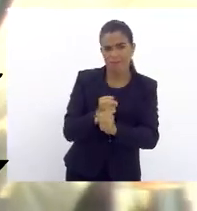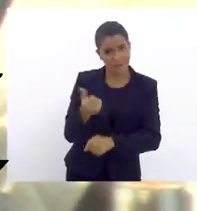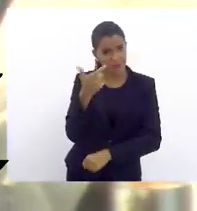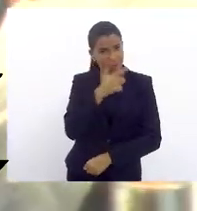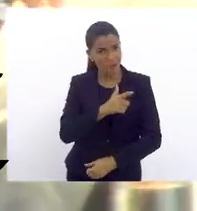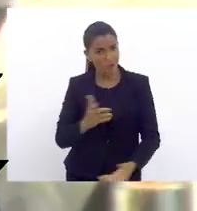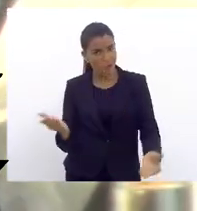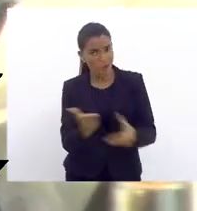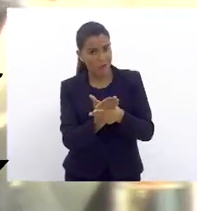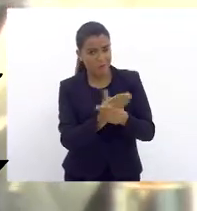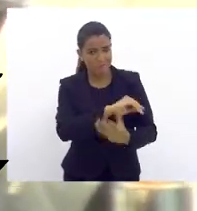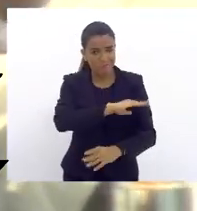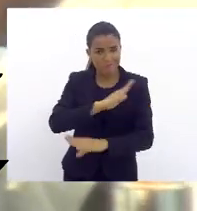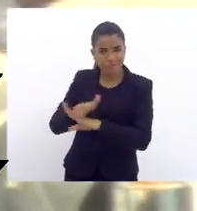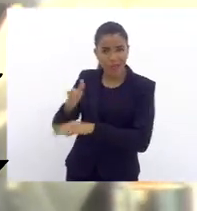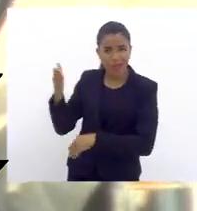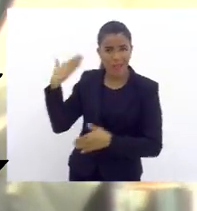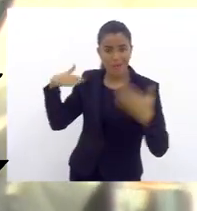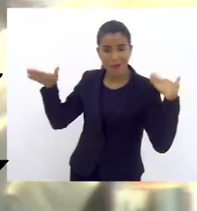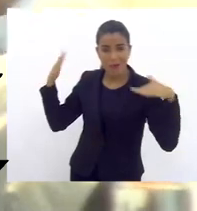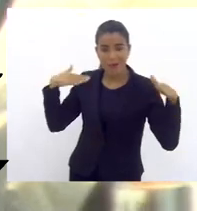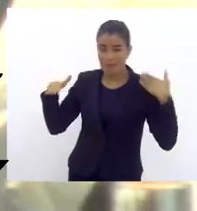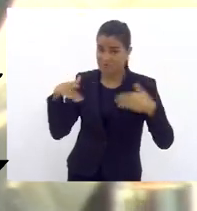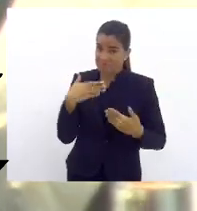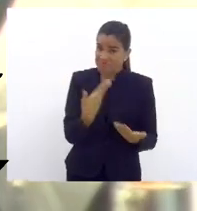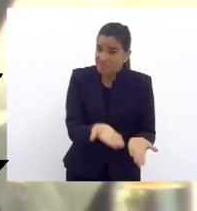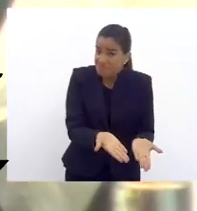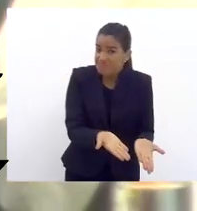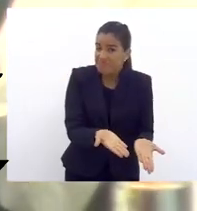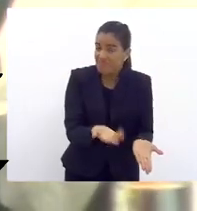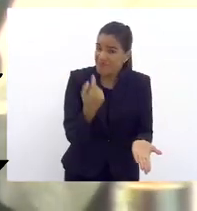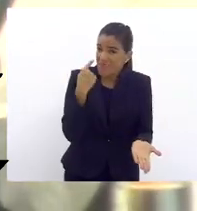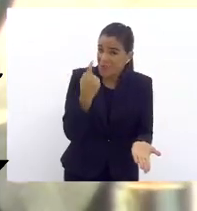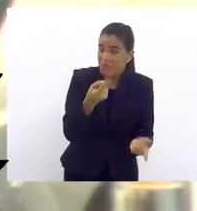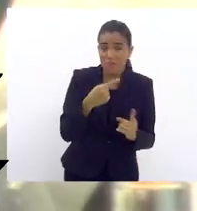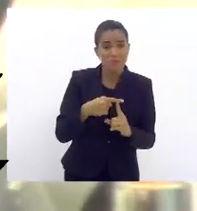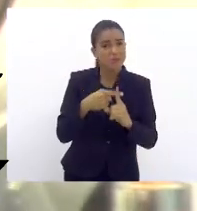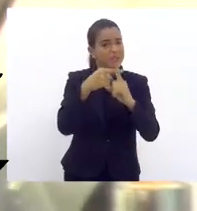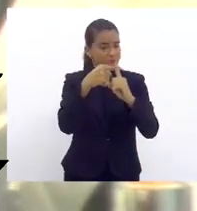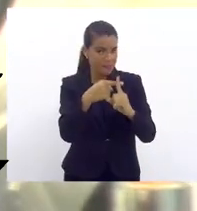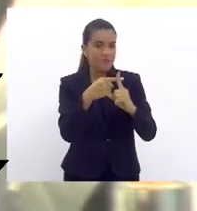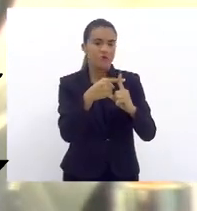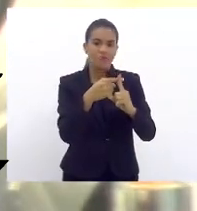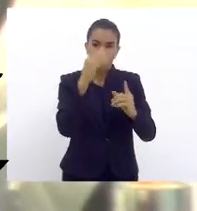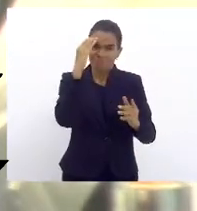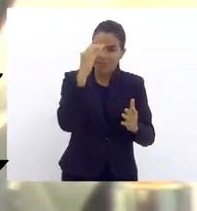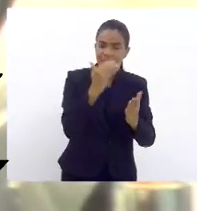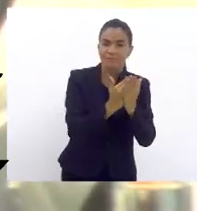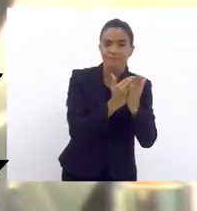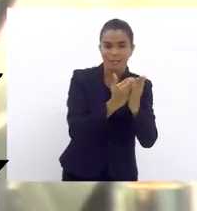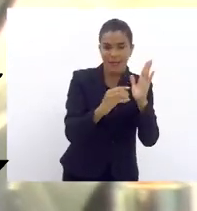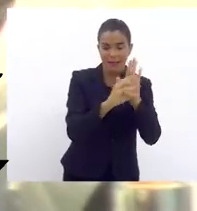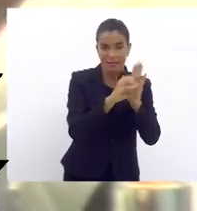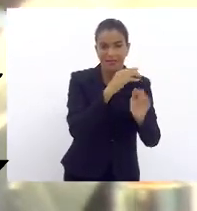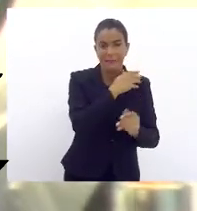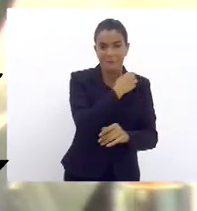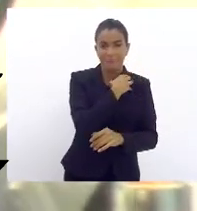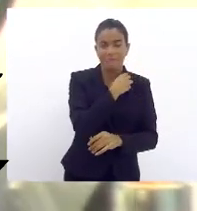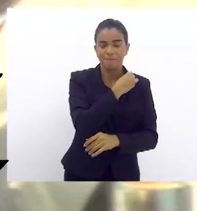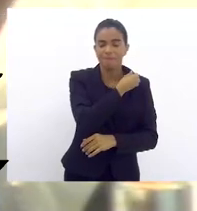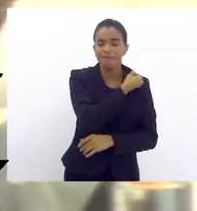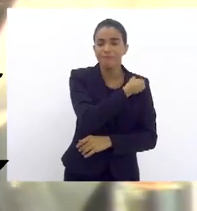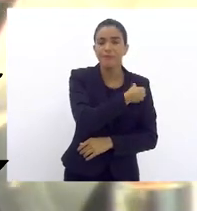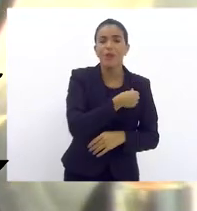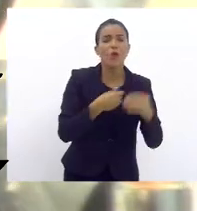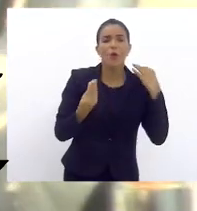e os quilombolas estão lá até hoje esse é um exemplo bem sucedido de como cumpra-se pode deve funcionar e